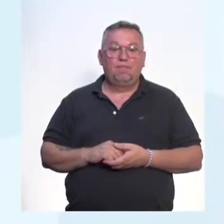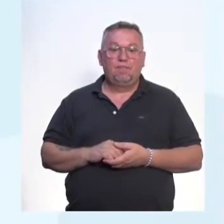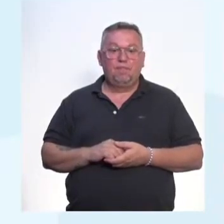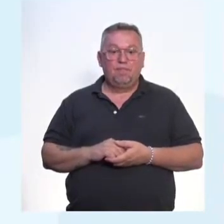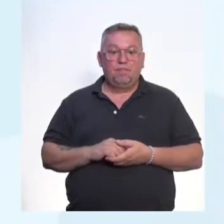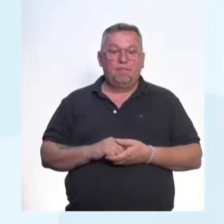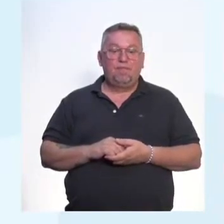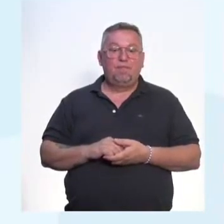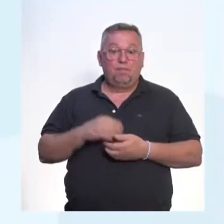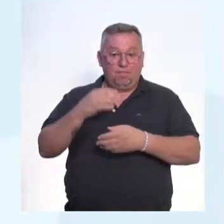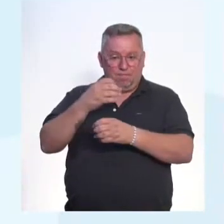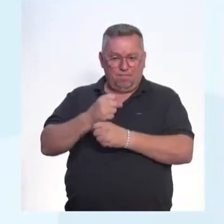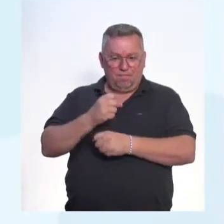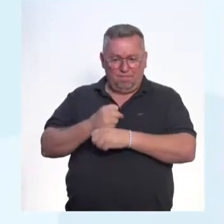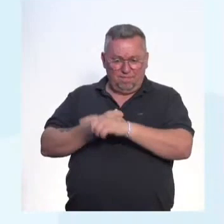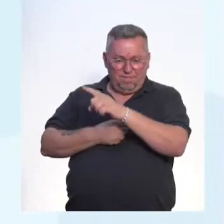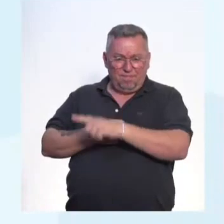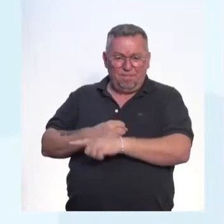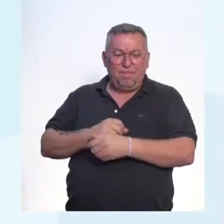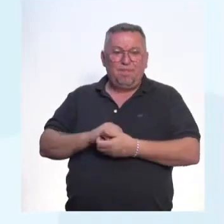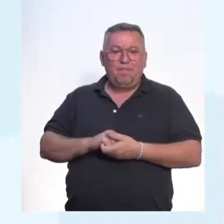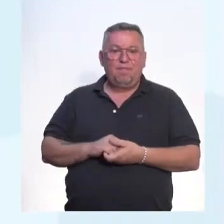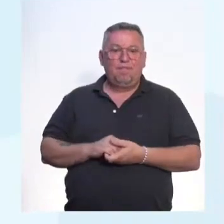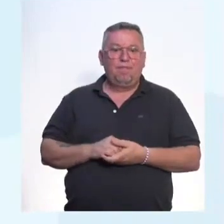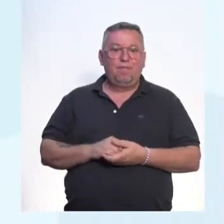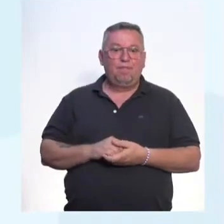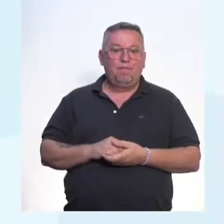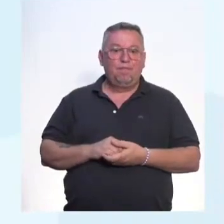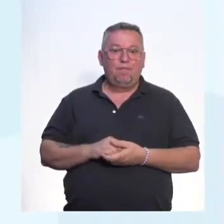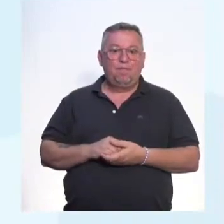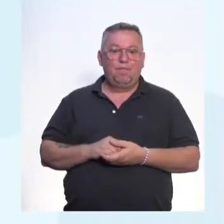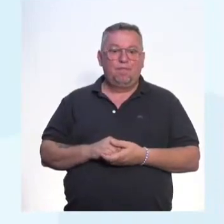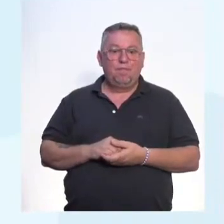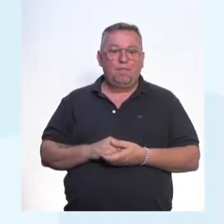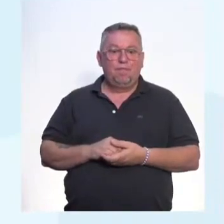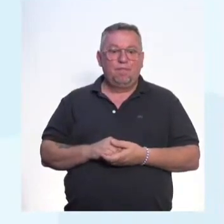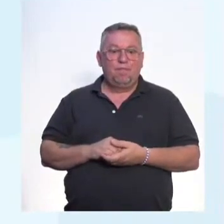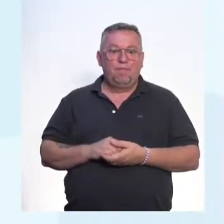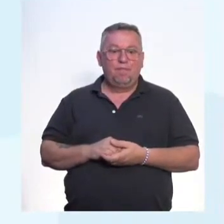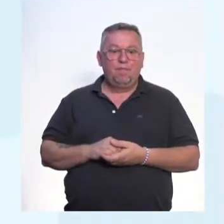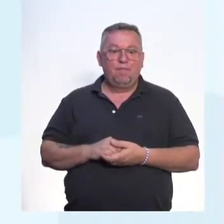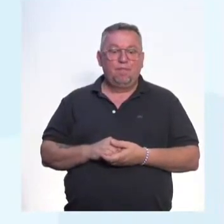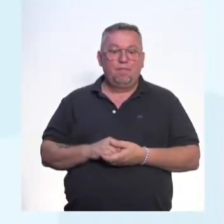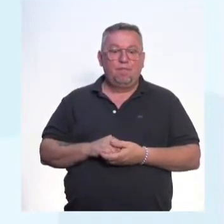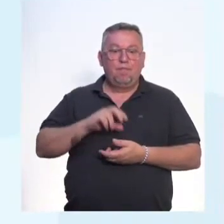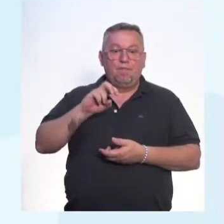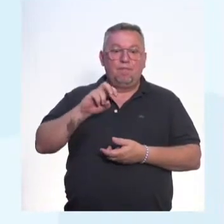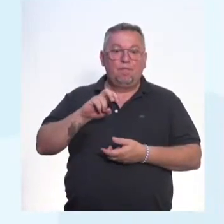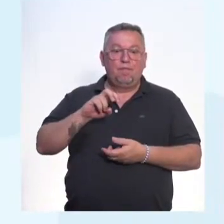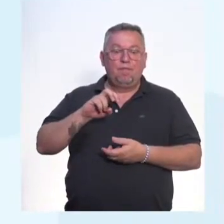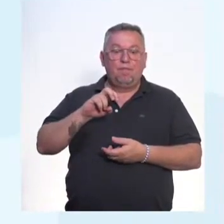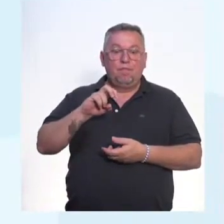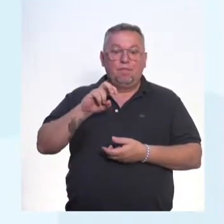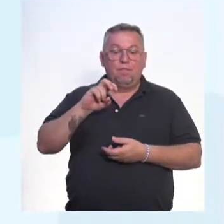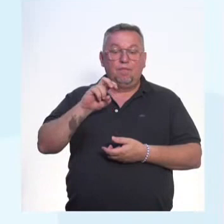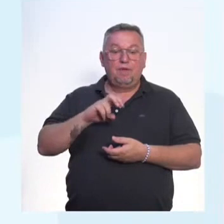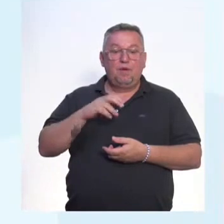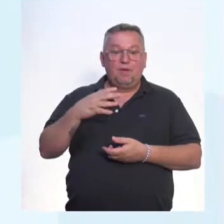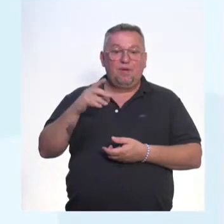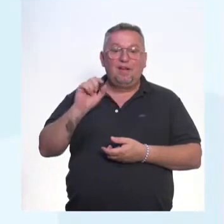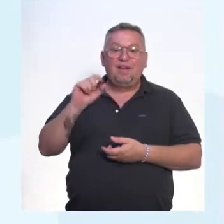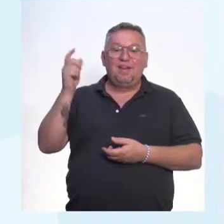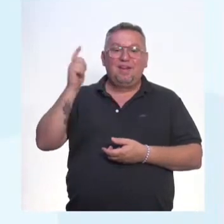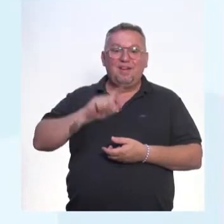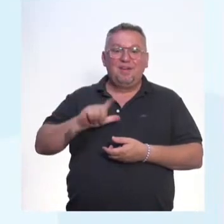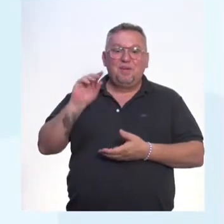com 2, 10 com 4, 14. Vai 1, 2, 3, 4, 5. Parabéns